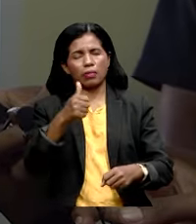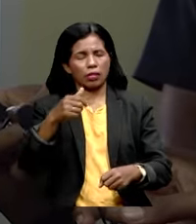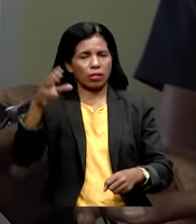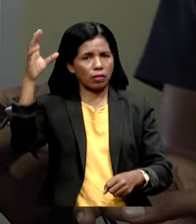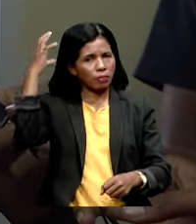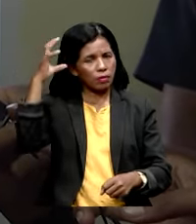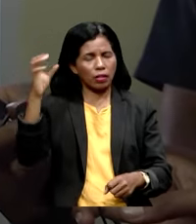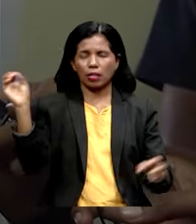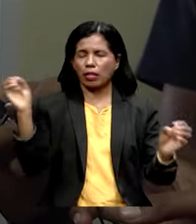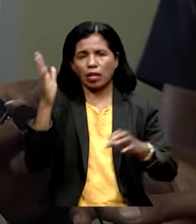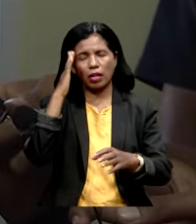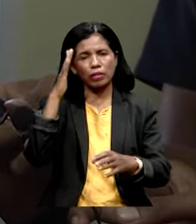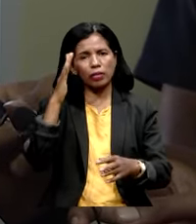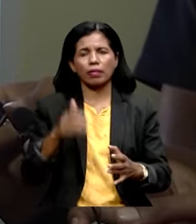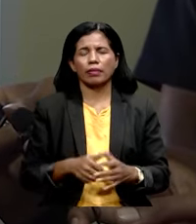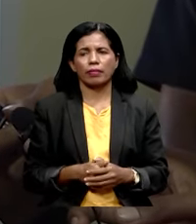lahano indone,